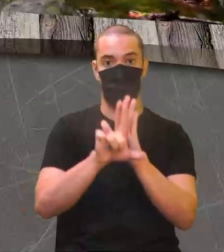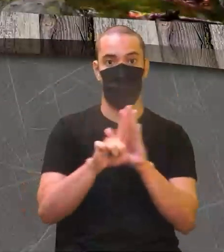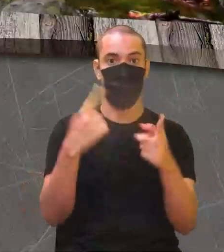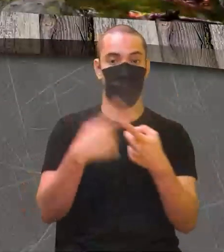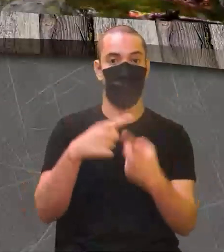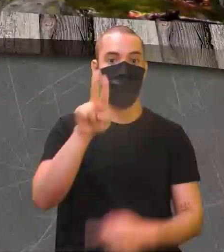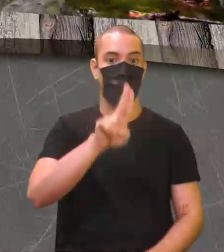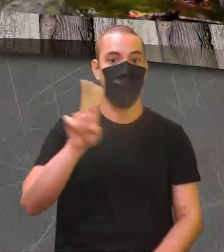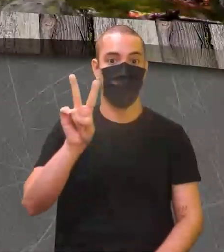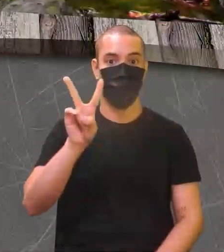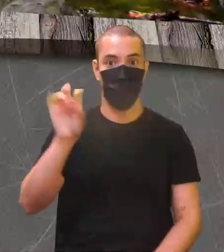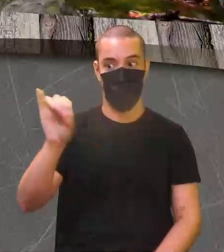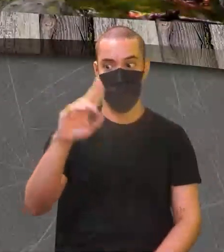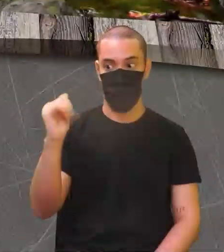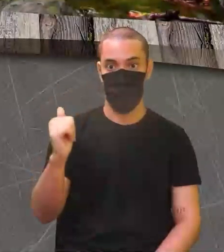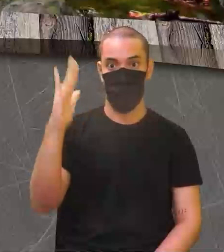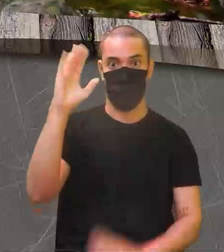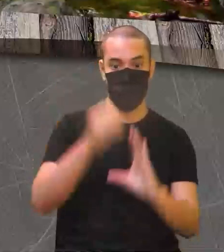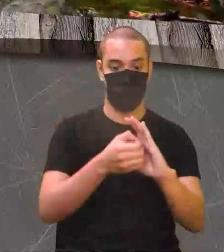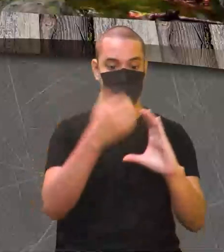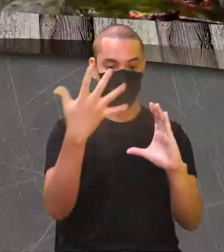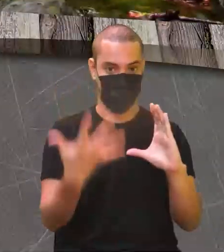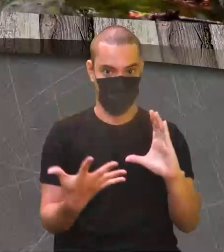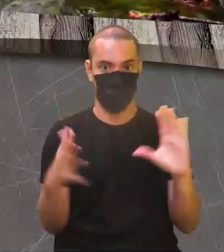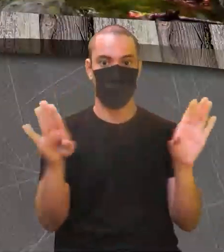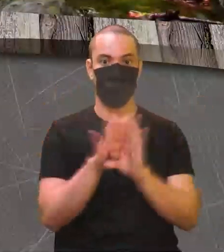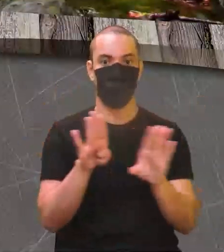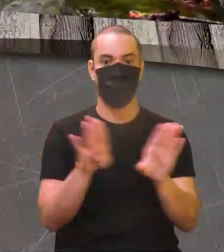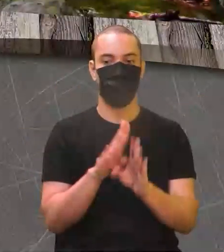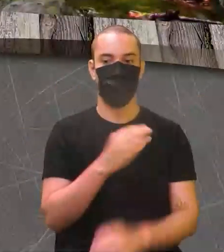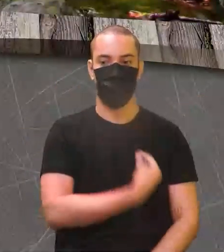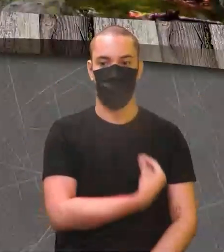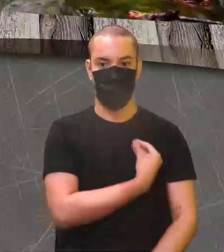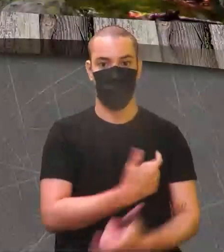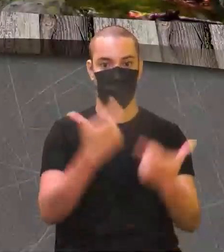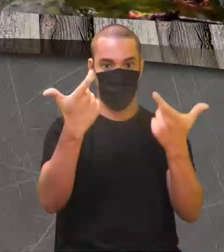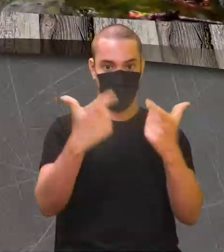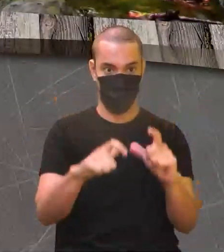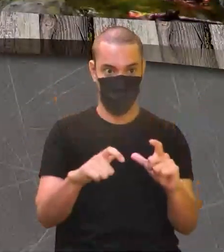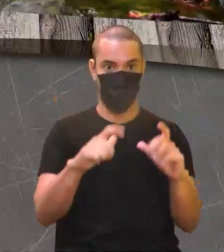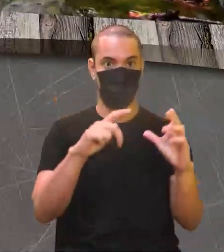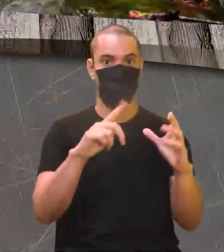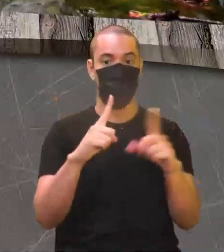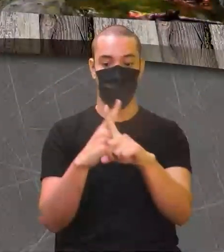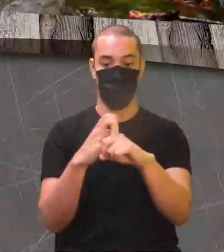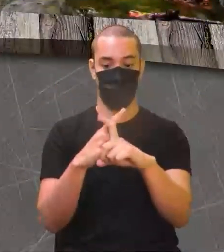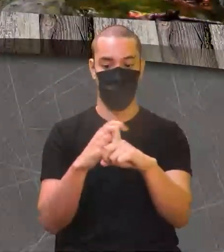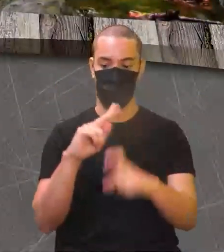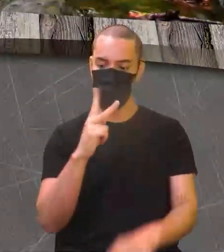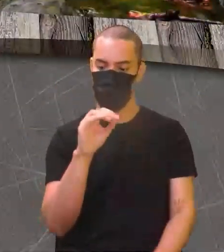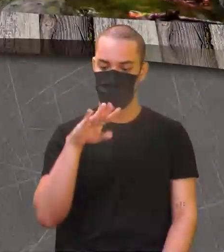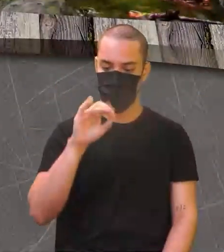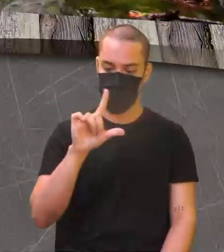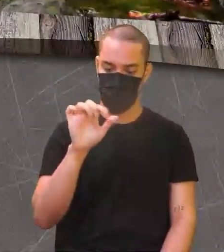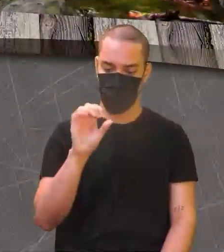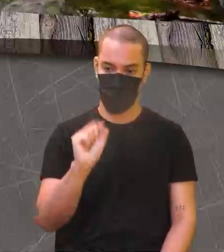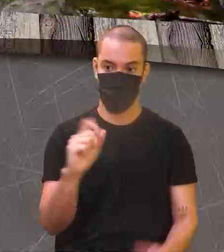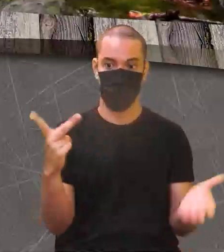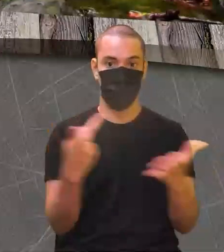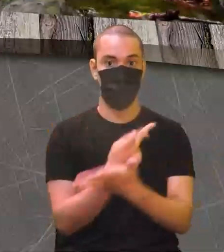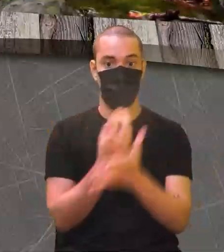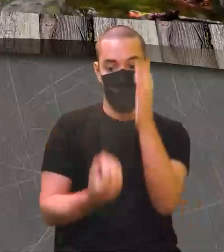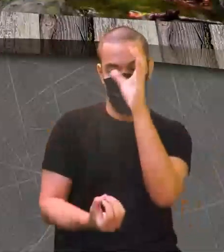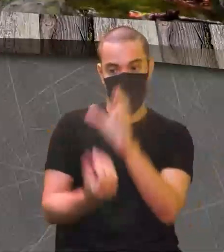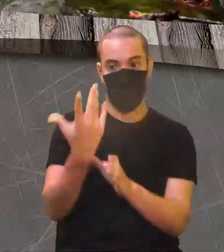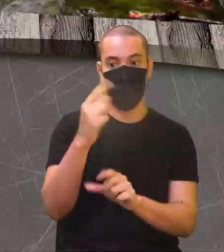trabalho com duas ou mais características e essas características presentes nos cromossomos homólogos para a formação